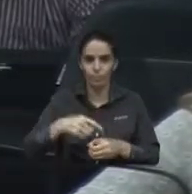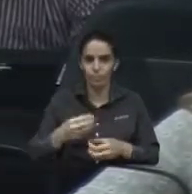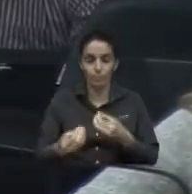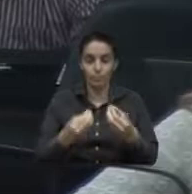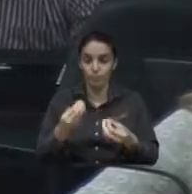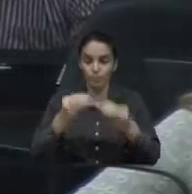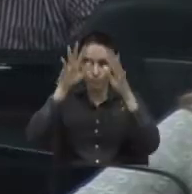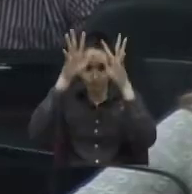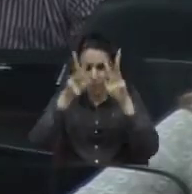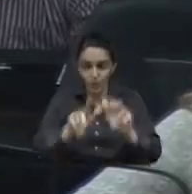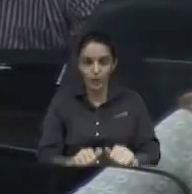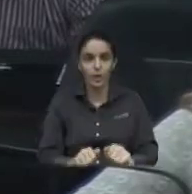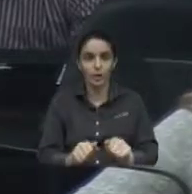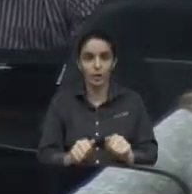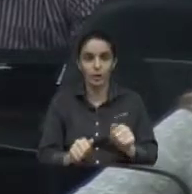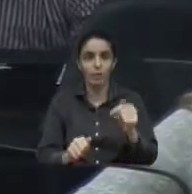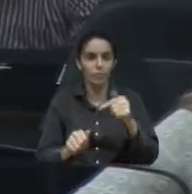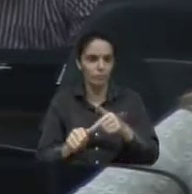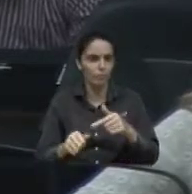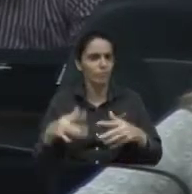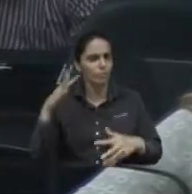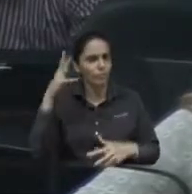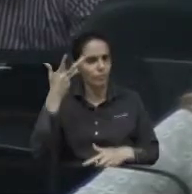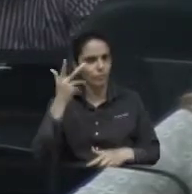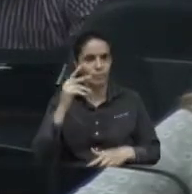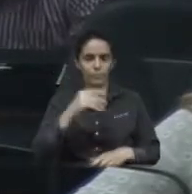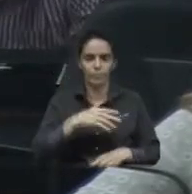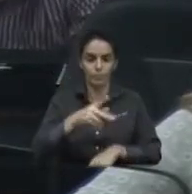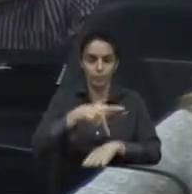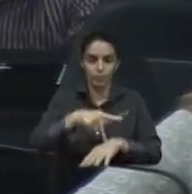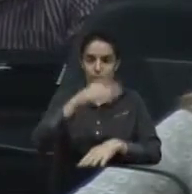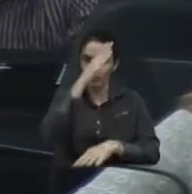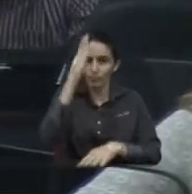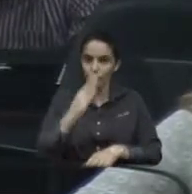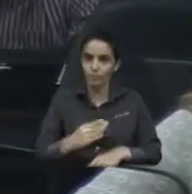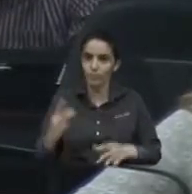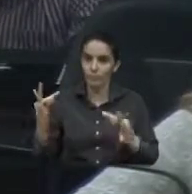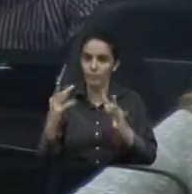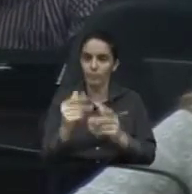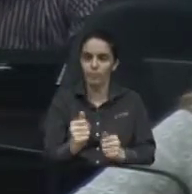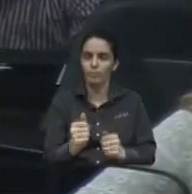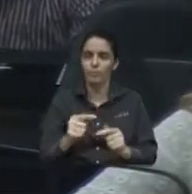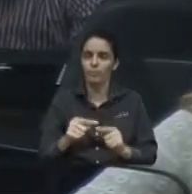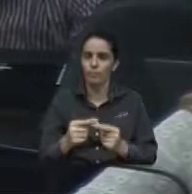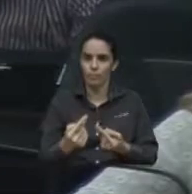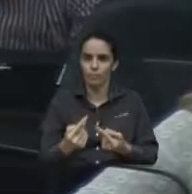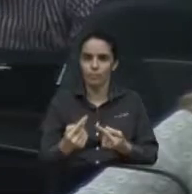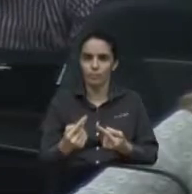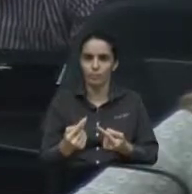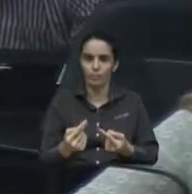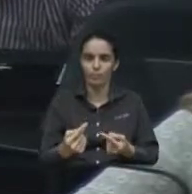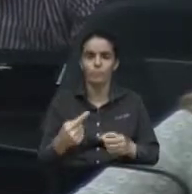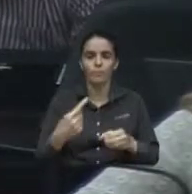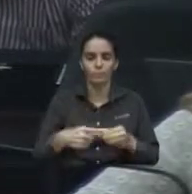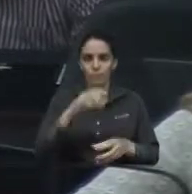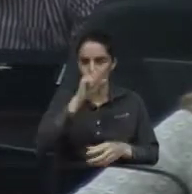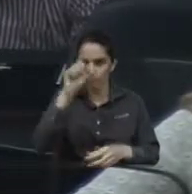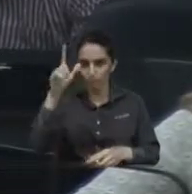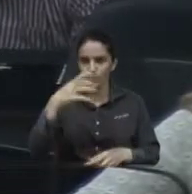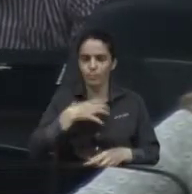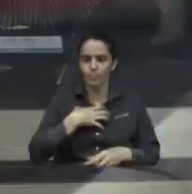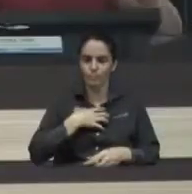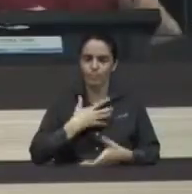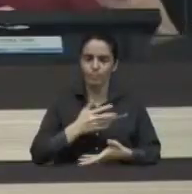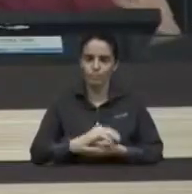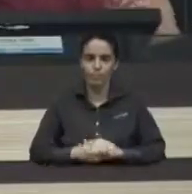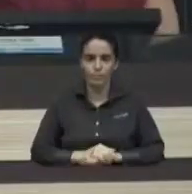que não é só de Limeira, é do Brasil todo, mas que a ponta do chicote está estralando aqui na nossa cidade. Muito obrigado, senhor